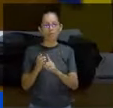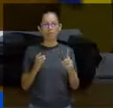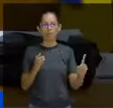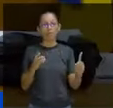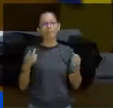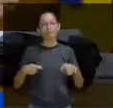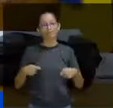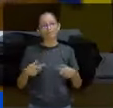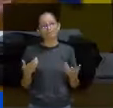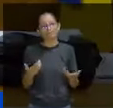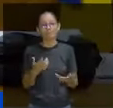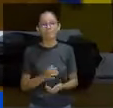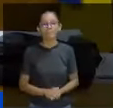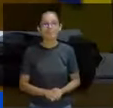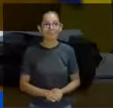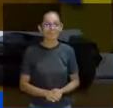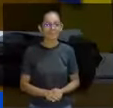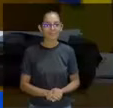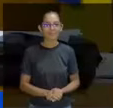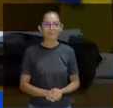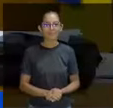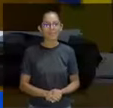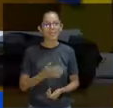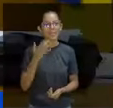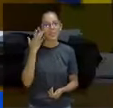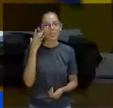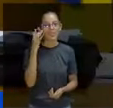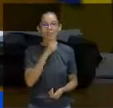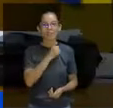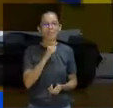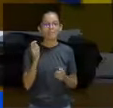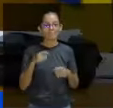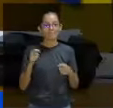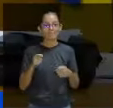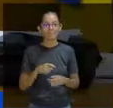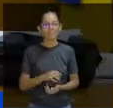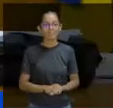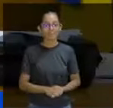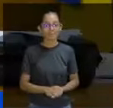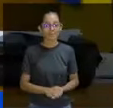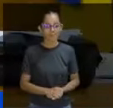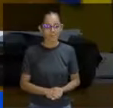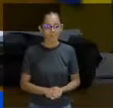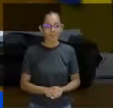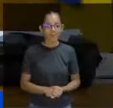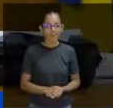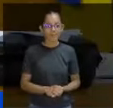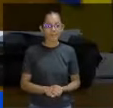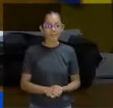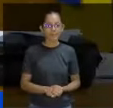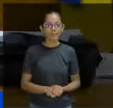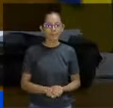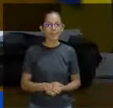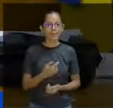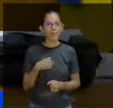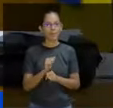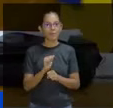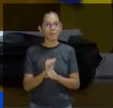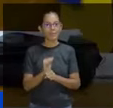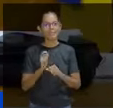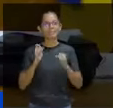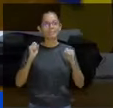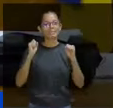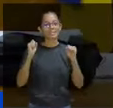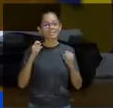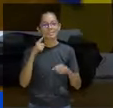né? Não tem como não passar. Eu vou ficar na torcida, né? Mas aí, de qualquer forma, ela vai, eu acho que ela vai passar